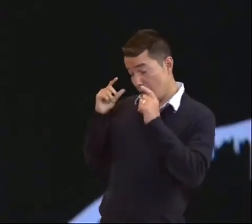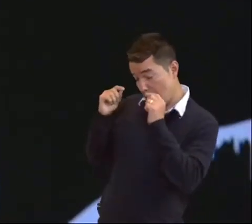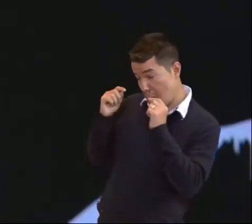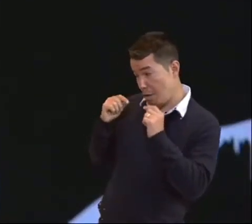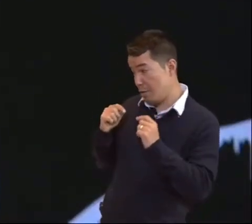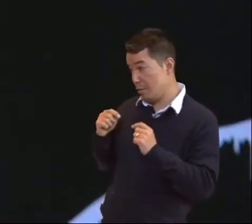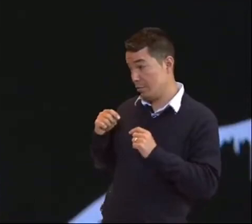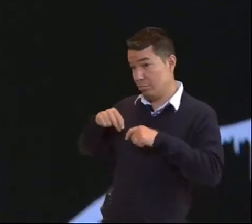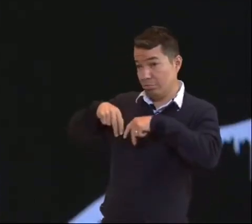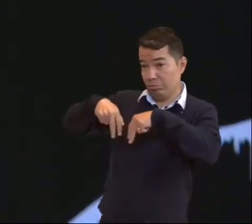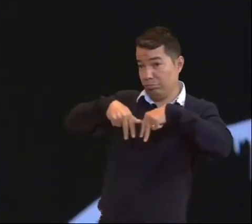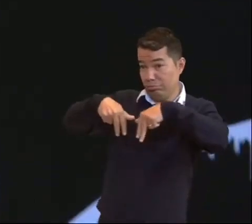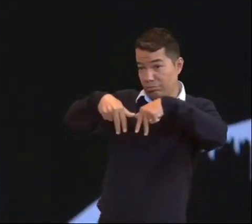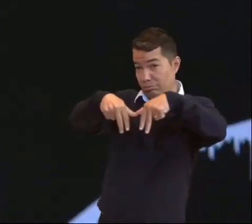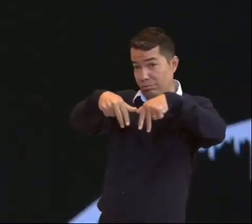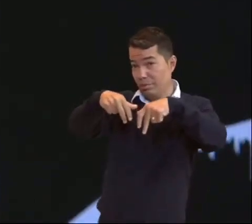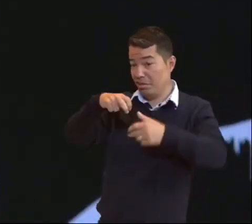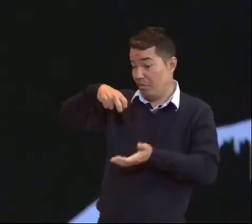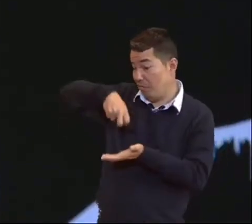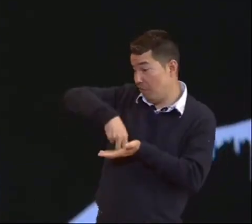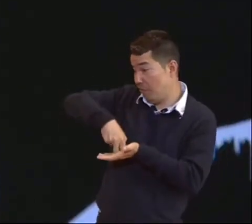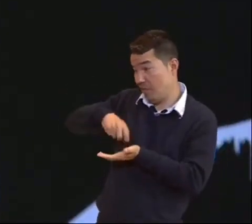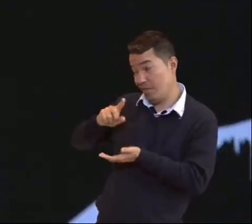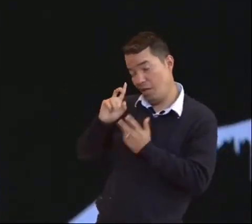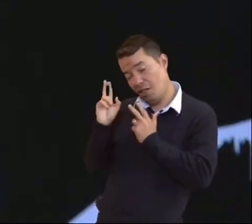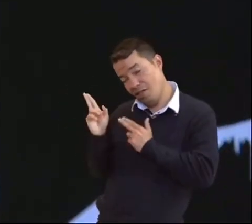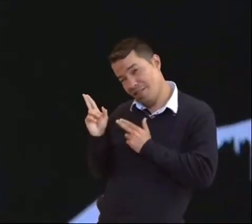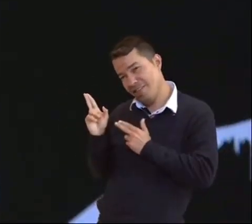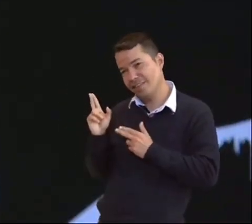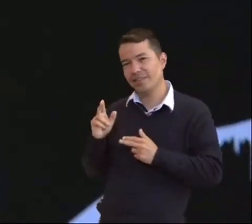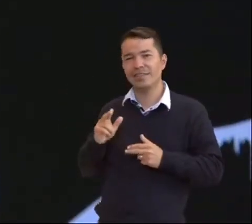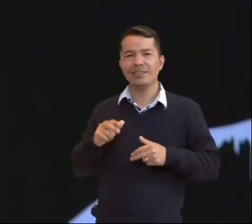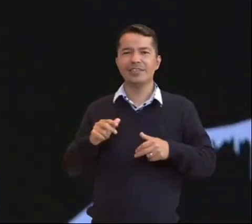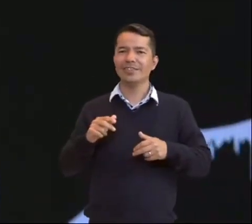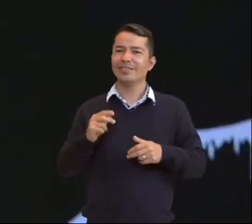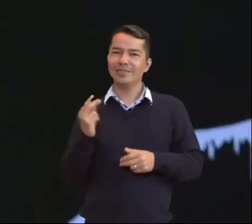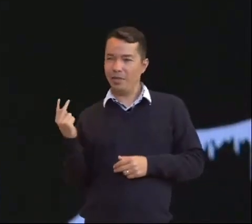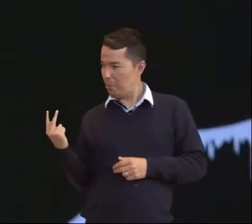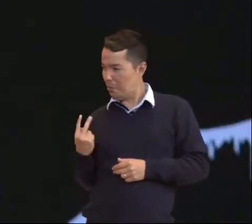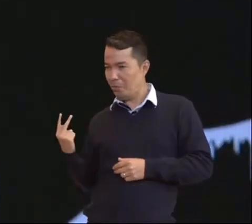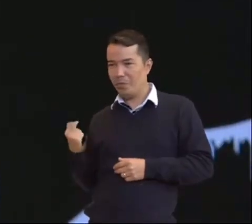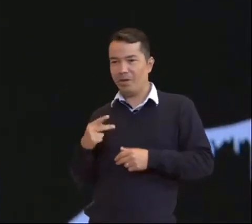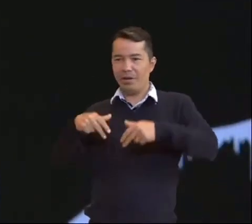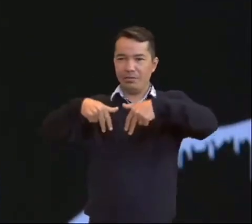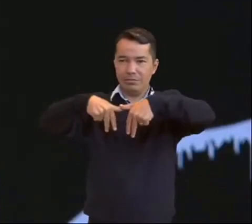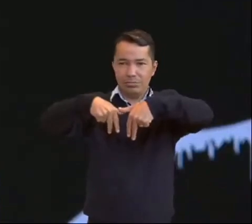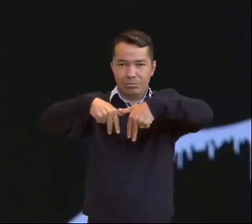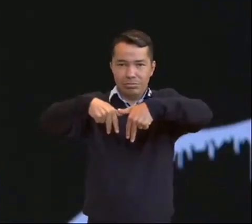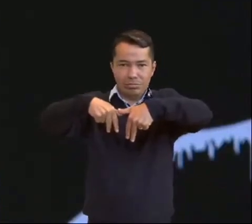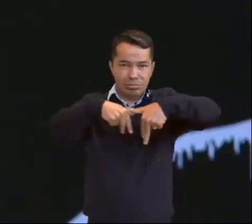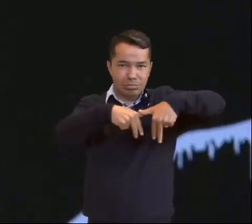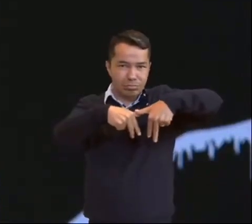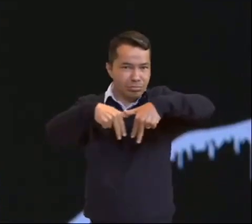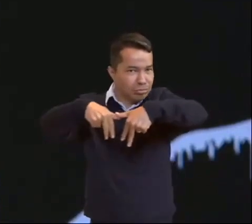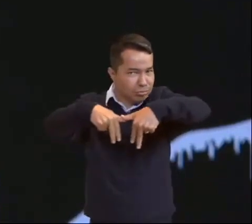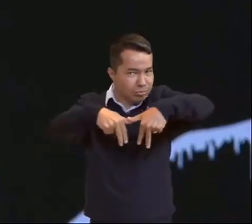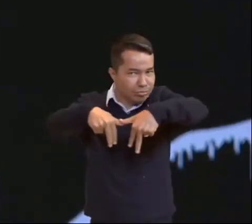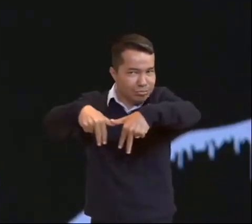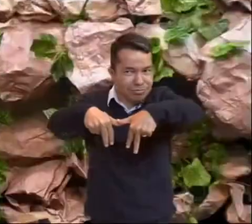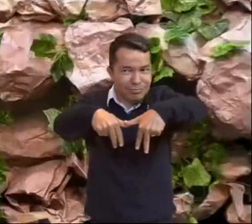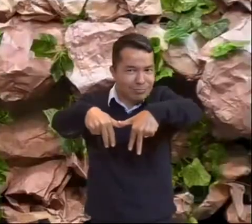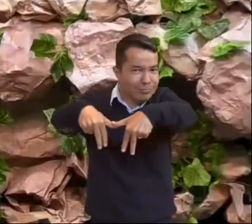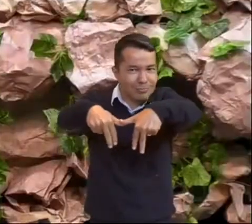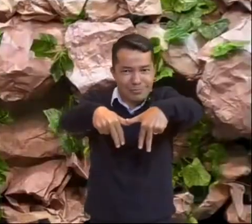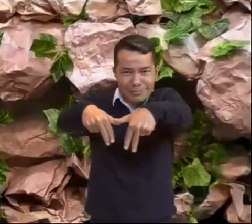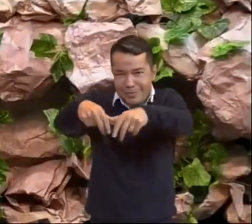andando, senão ele dorme. Ele falou, então vamos. E eu pus a música, um louvor, e o meu filho de mão dada comigo,